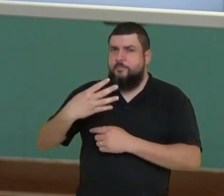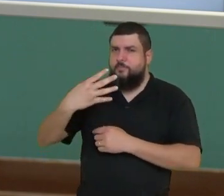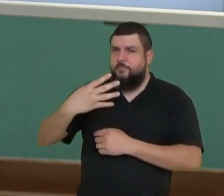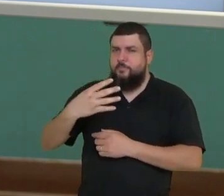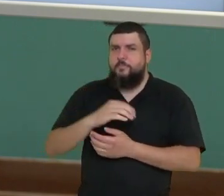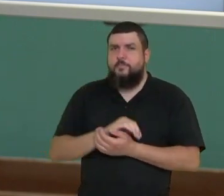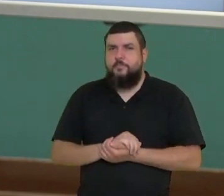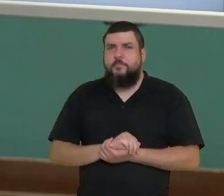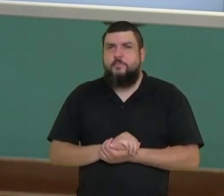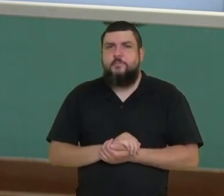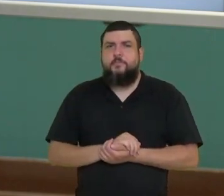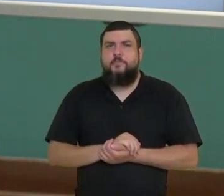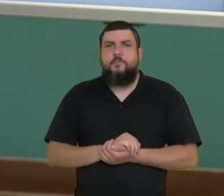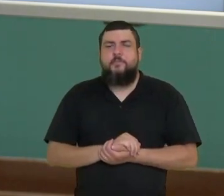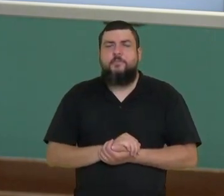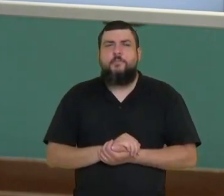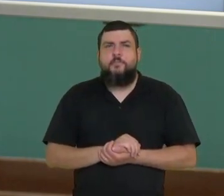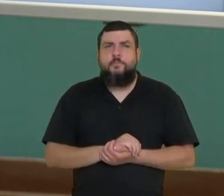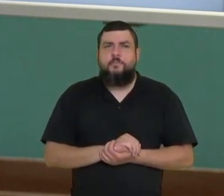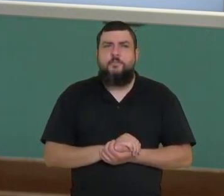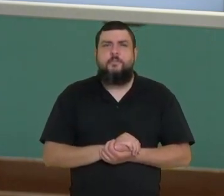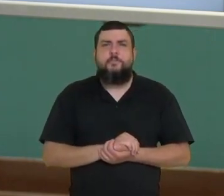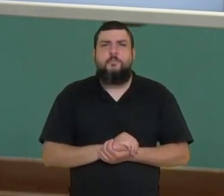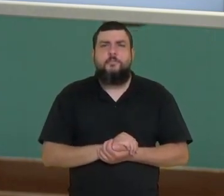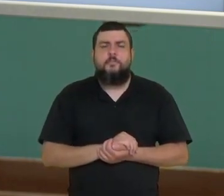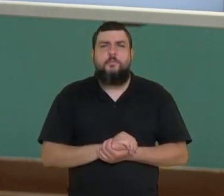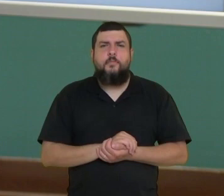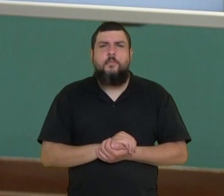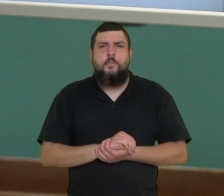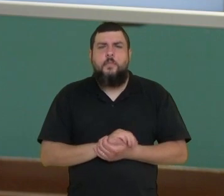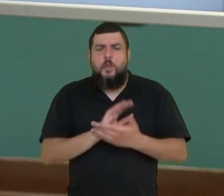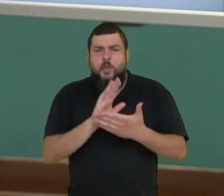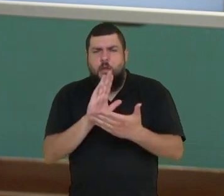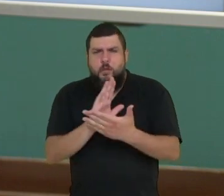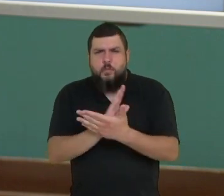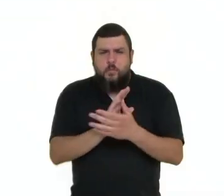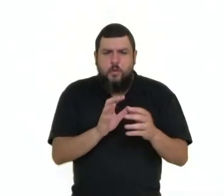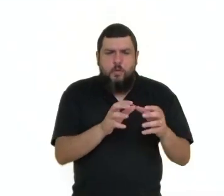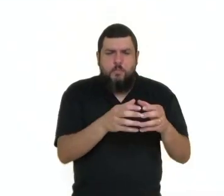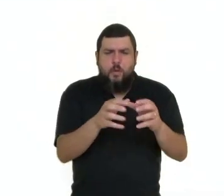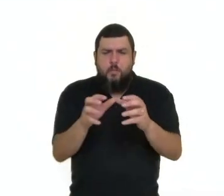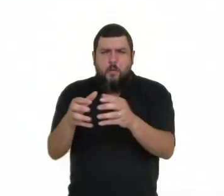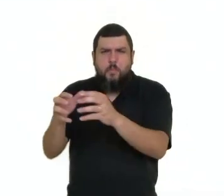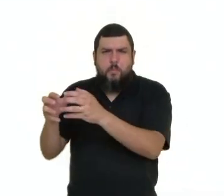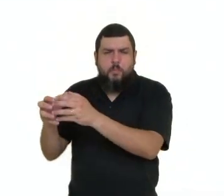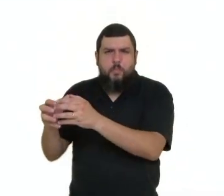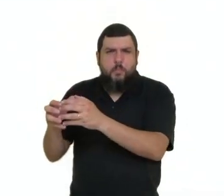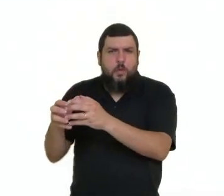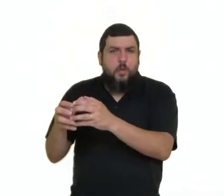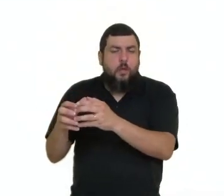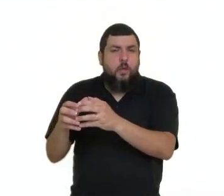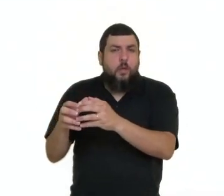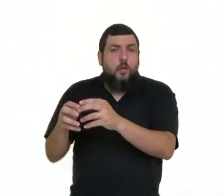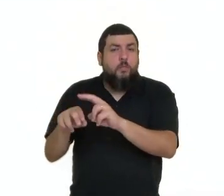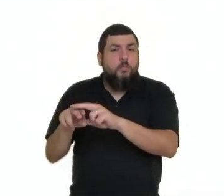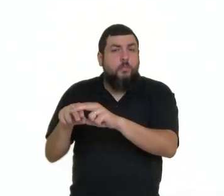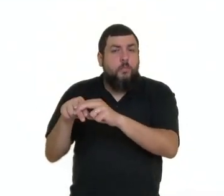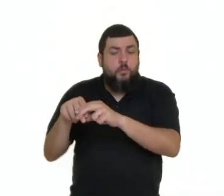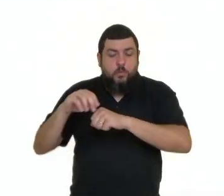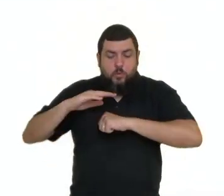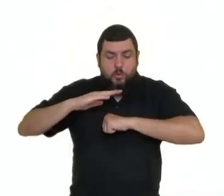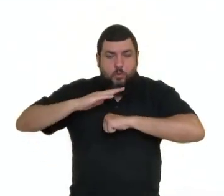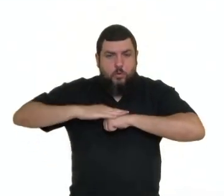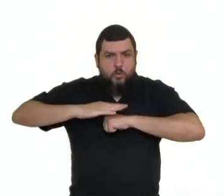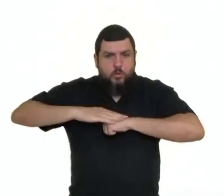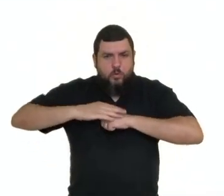de explicar. Olha só. Categorizar grupos sociais a partir de ideias pré-concebidas, os